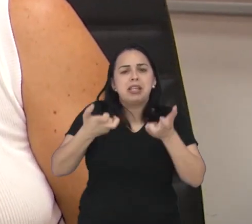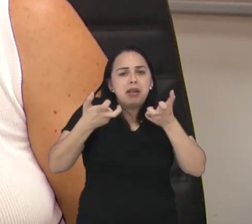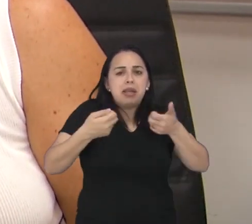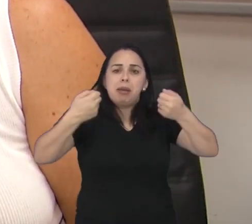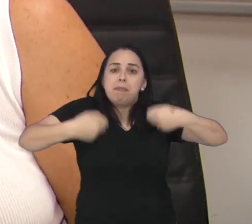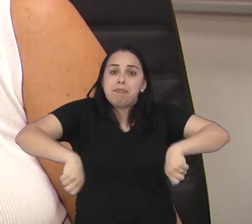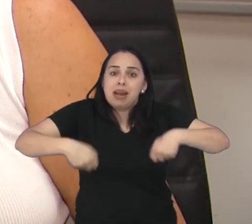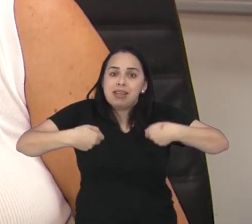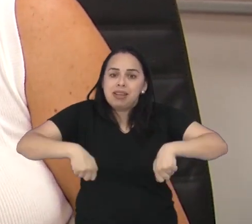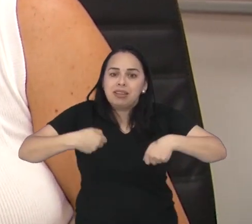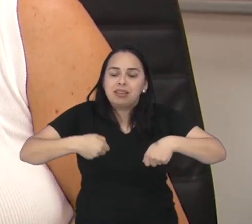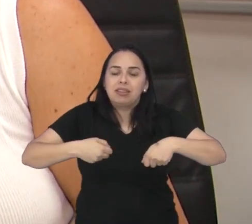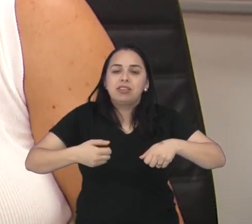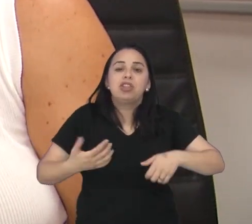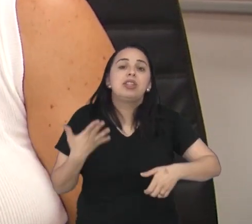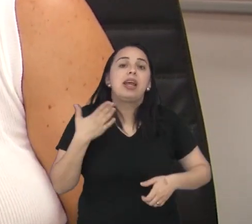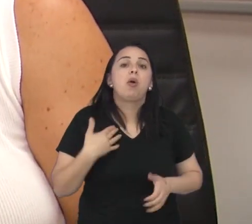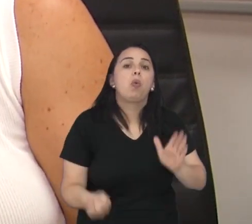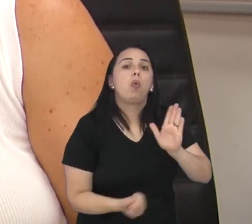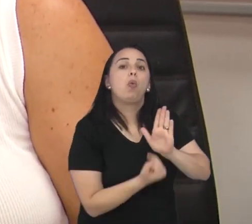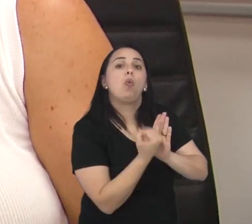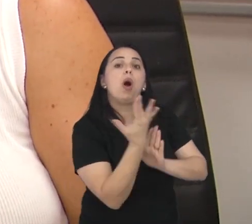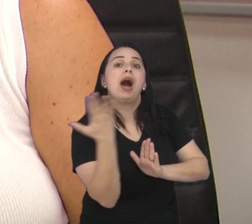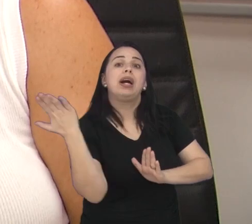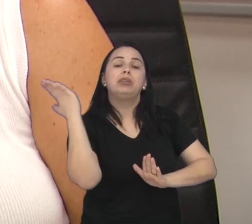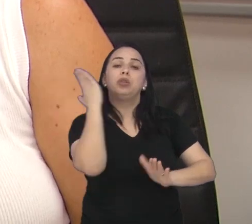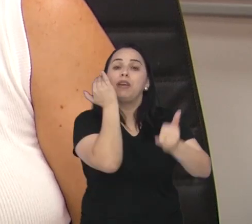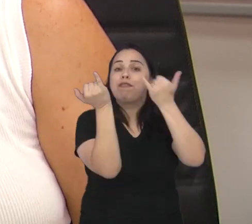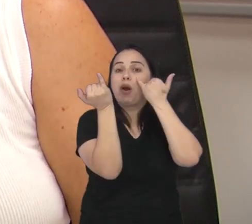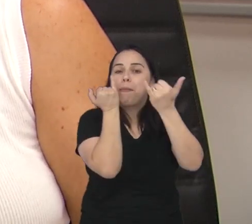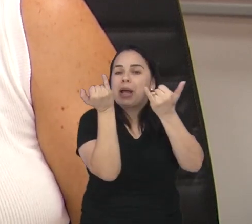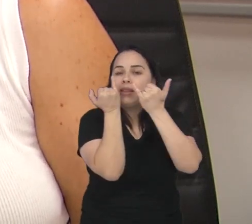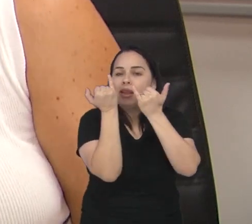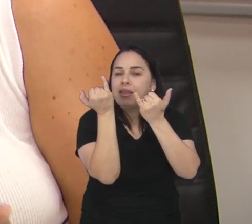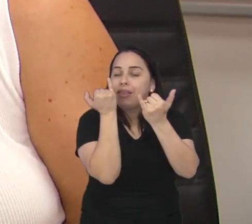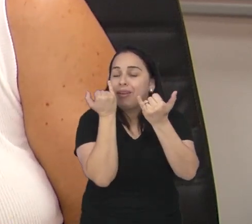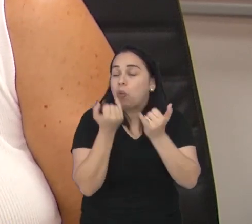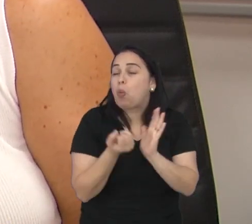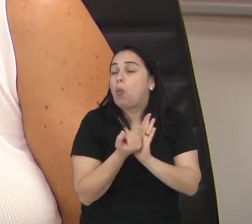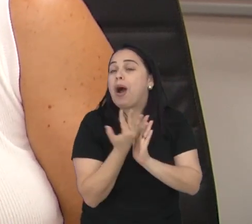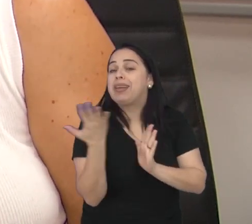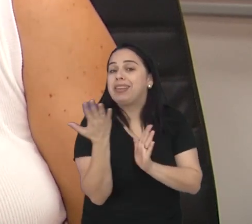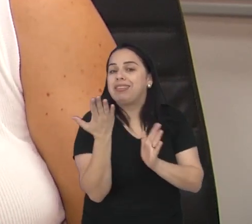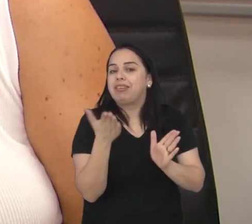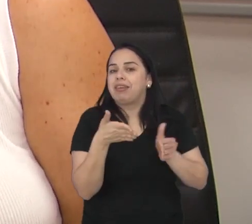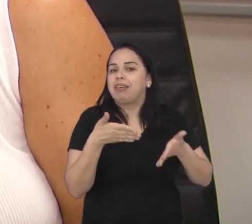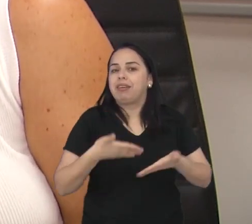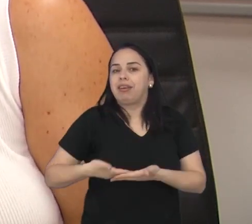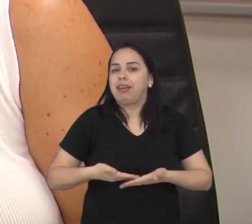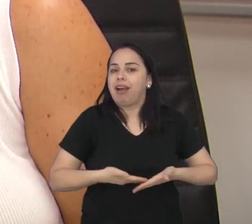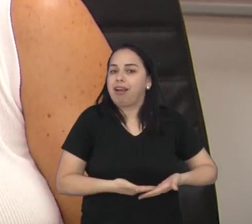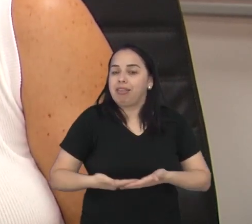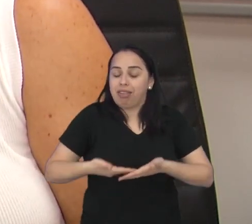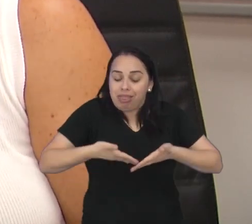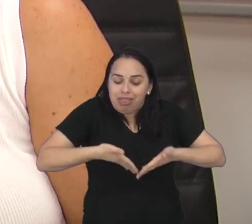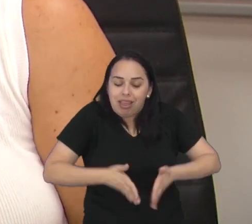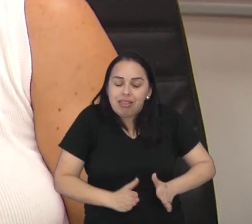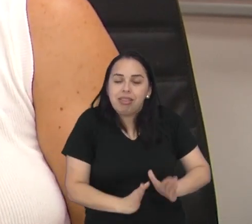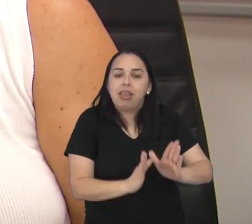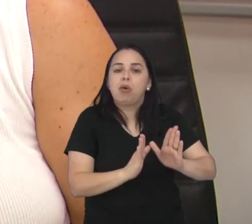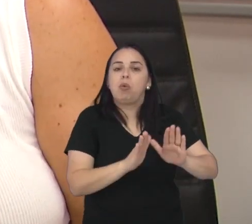também a necessidade de terem dados a mais, né, e quantificar quantas crianças nós temos